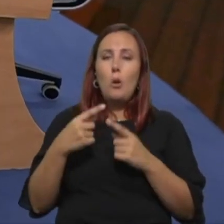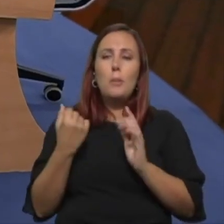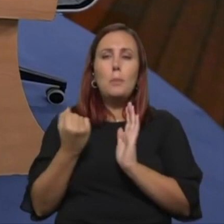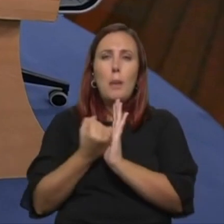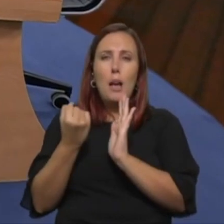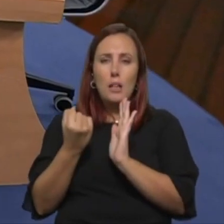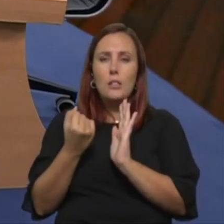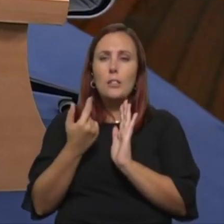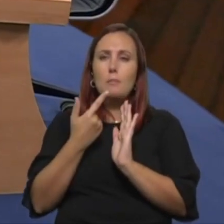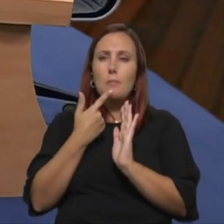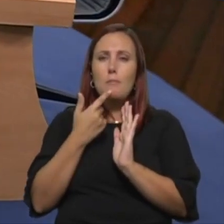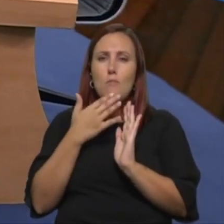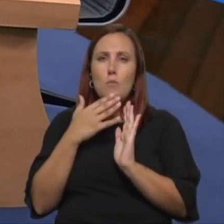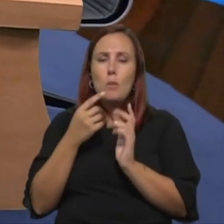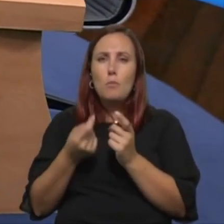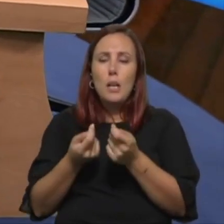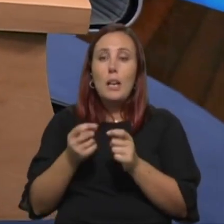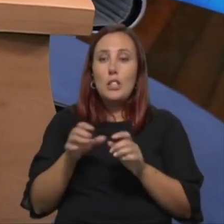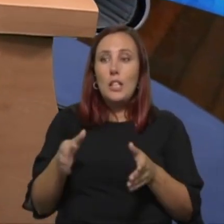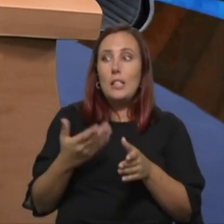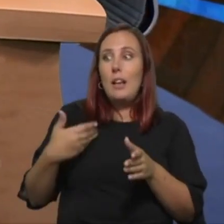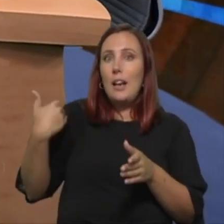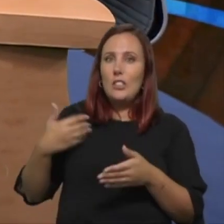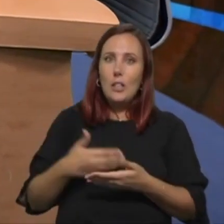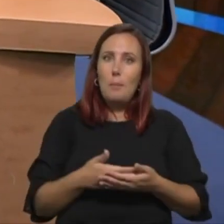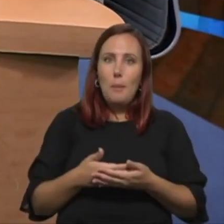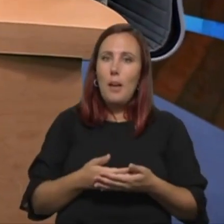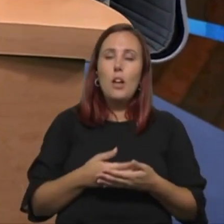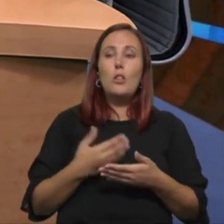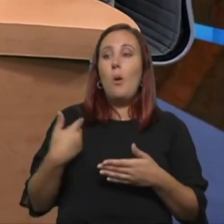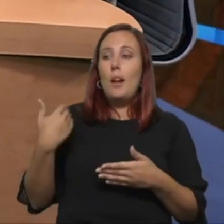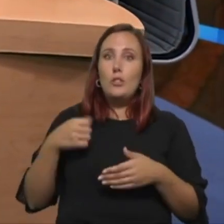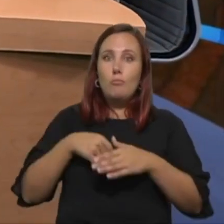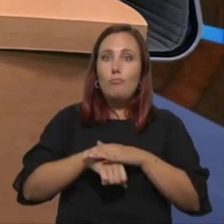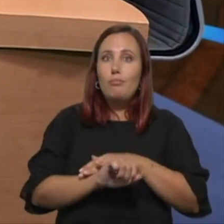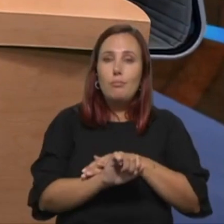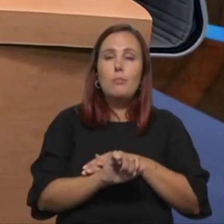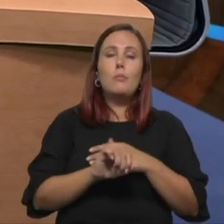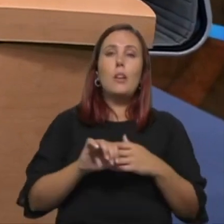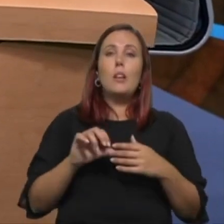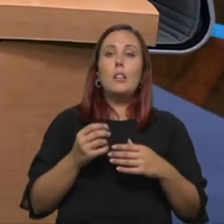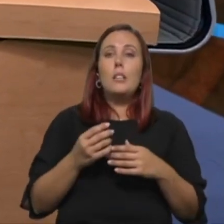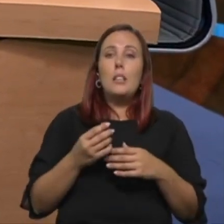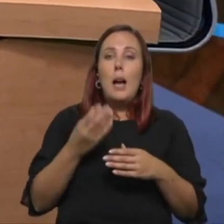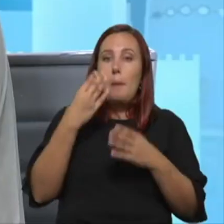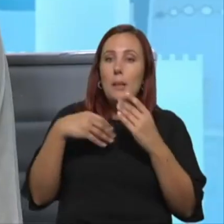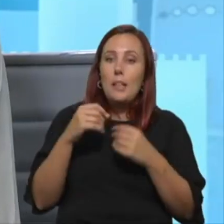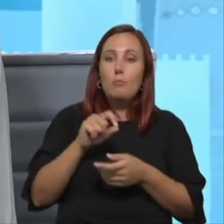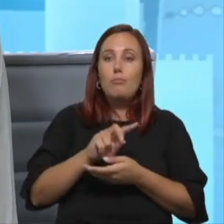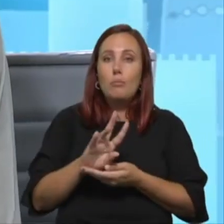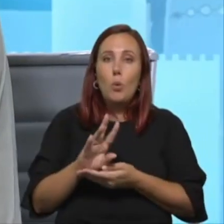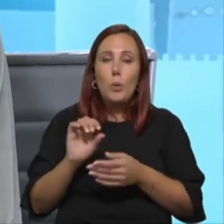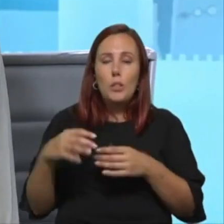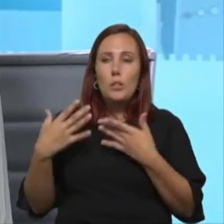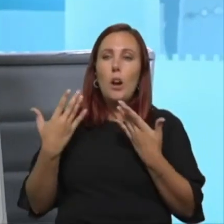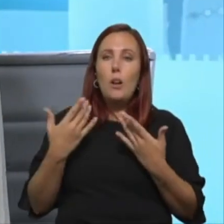agora a perceber nas crianças que na altura eram bebés ou que nasceram ou que estavam nos primeiros anos da sua escolaridade e que começam